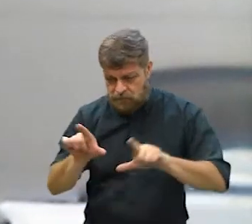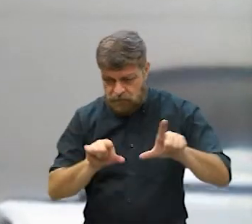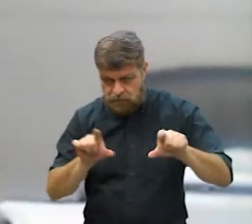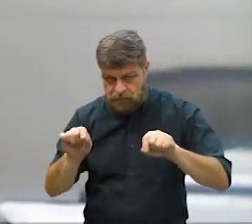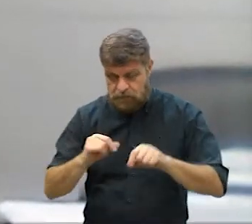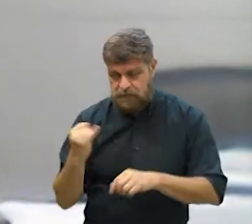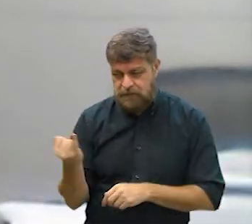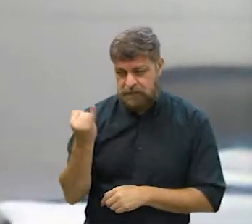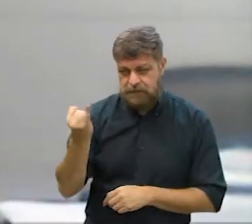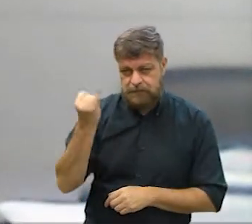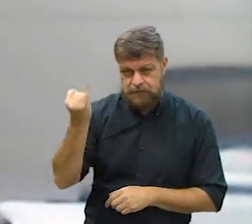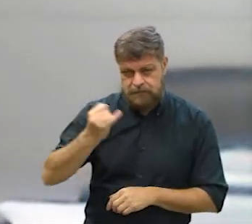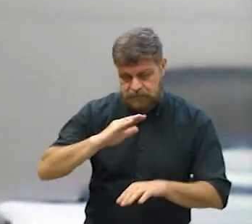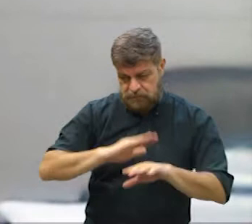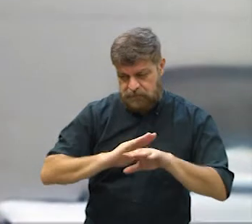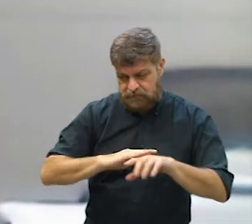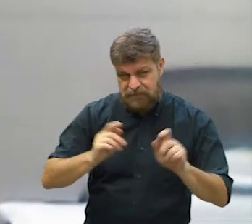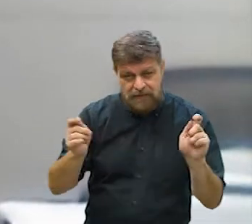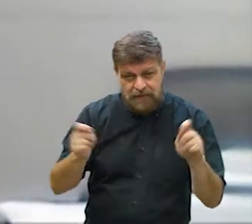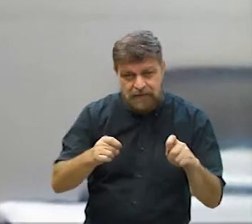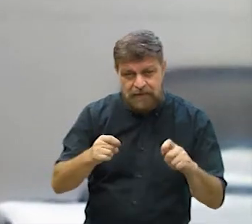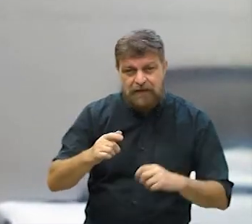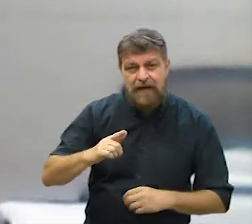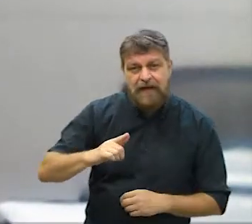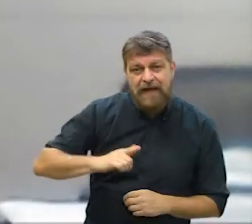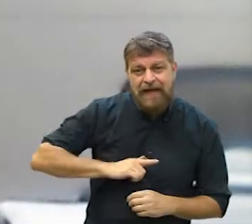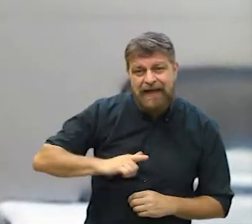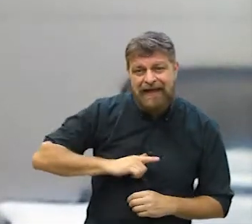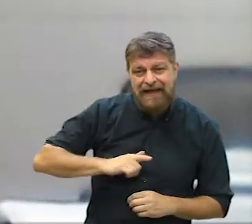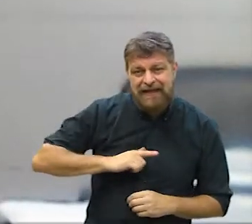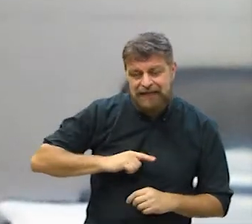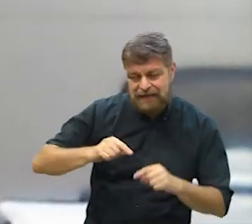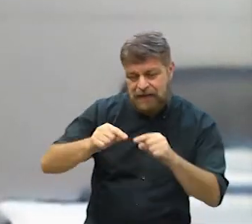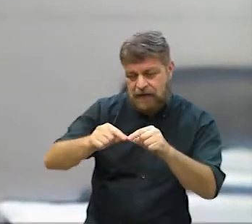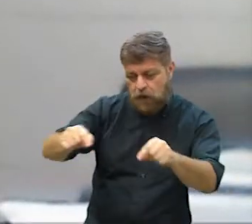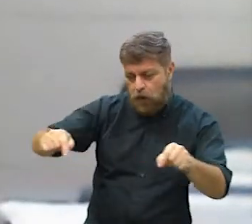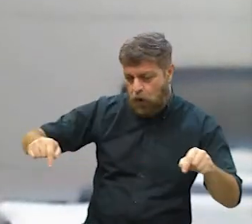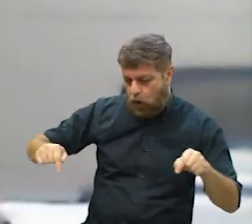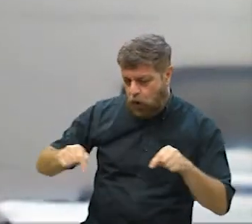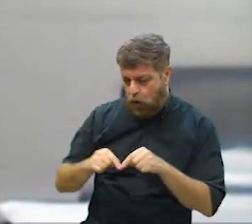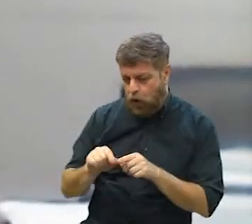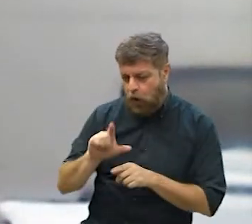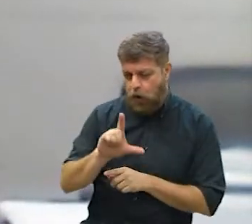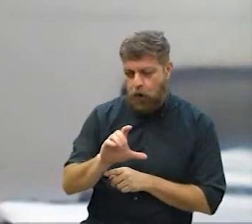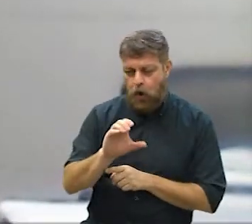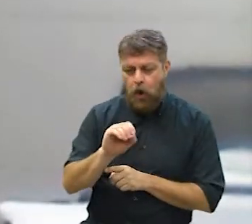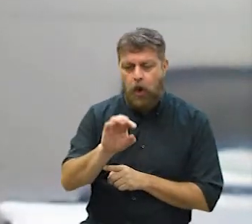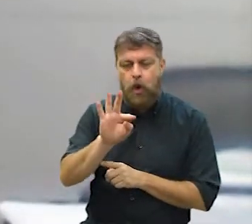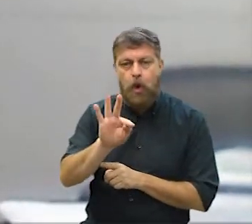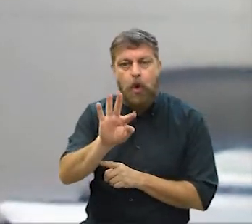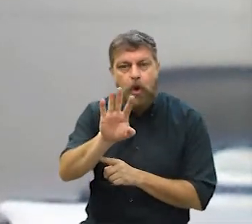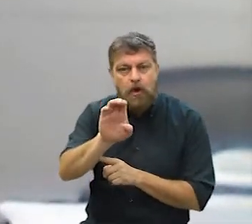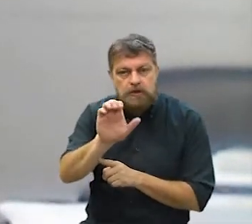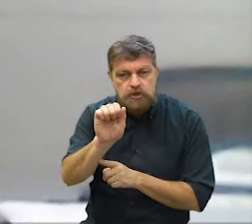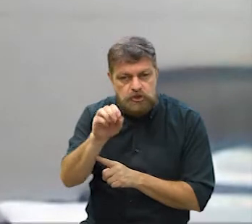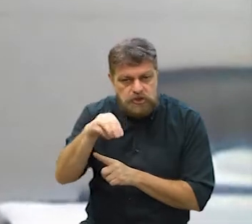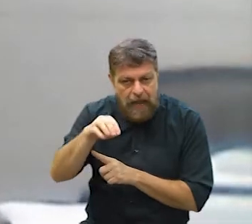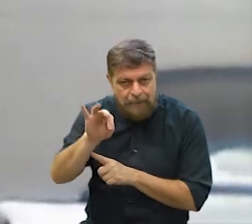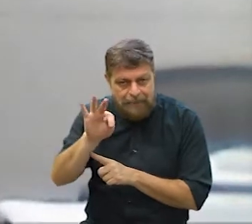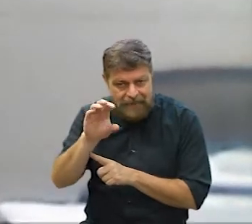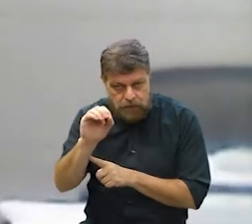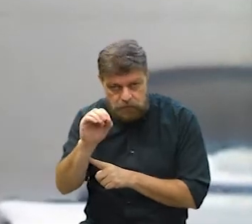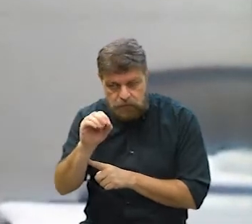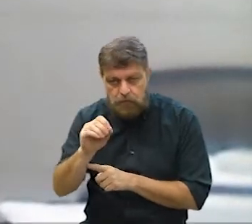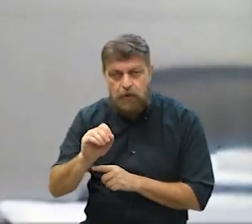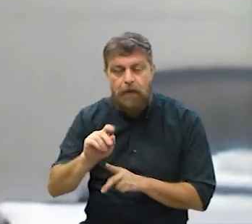opção importante que nós podemos fazer é termos loteamentos populares.